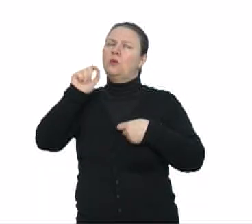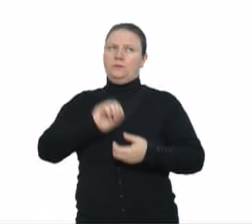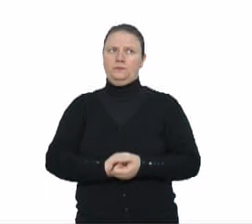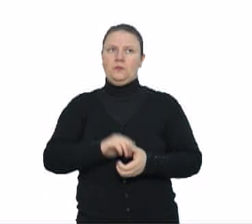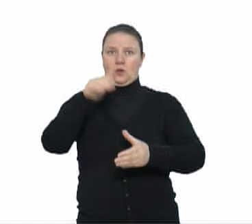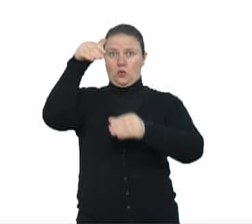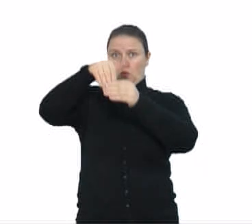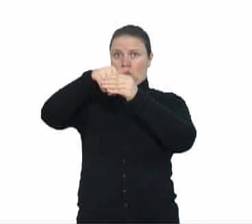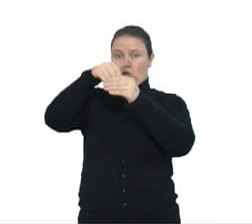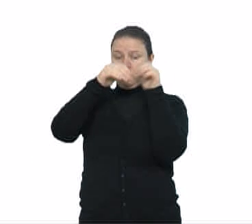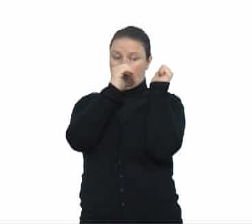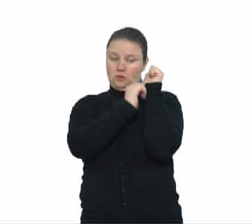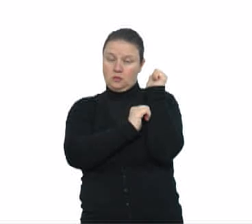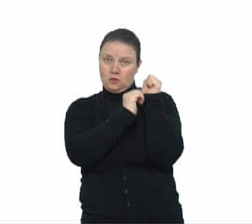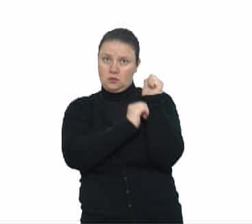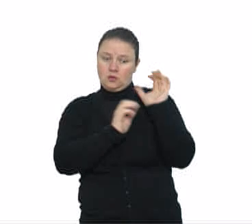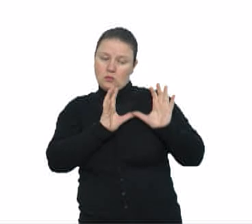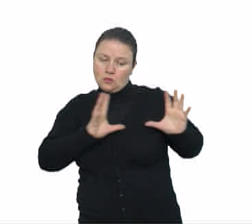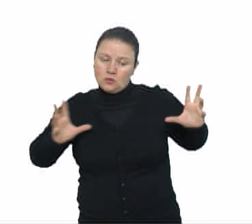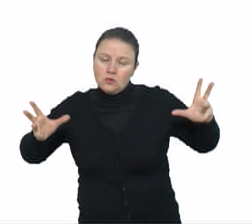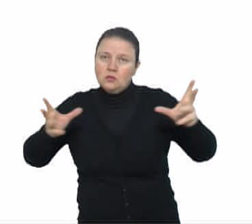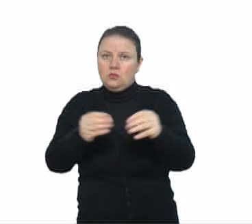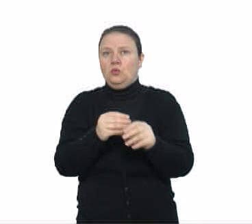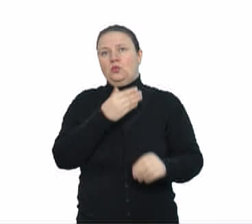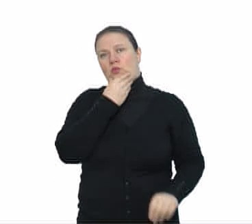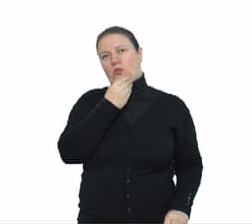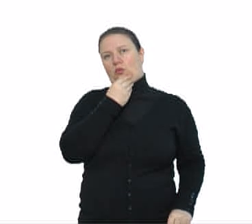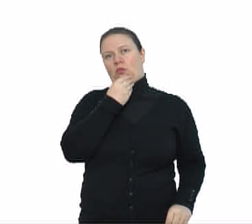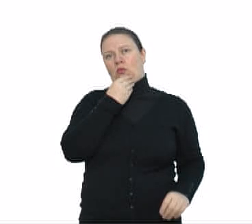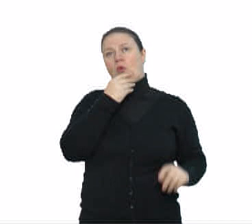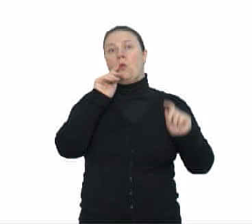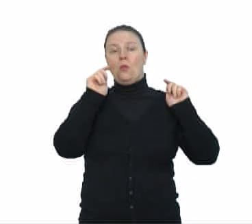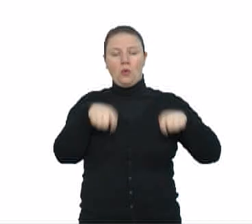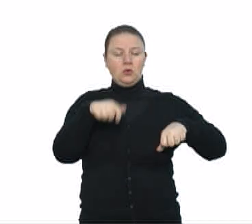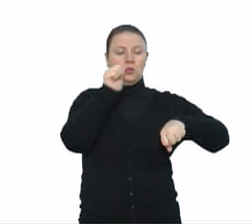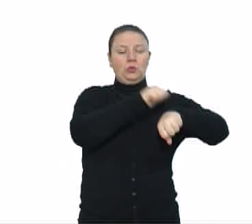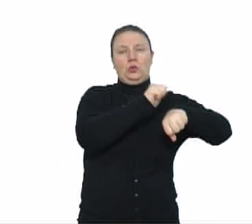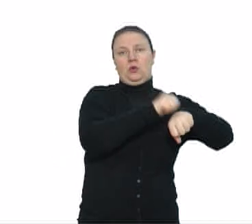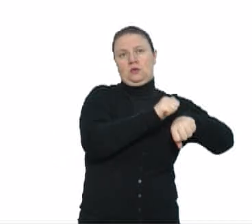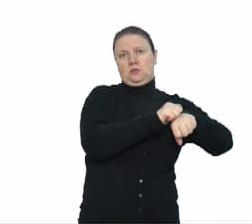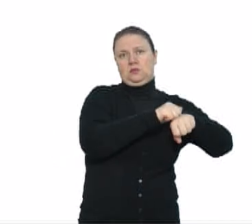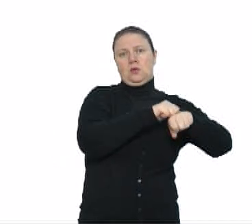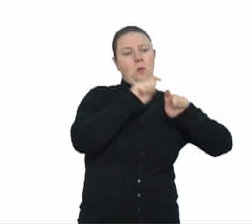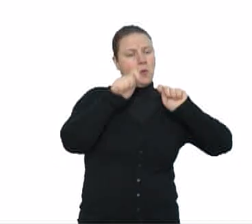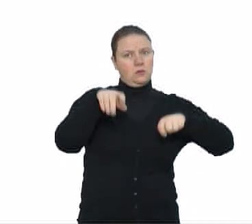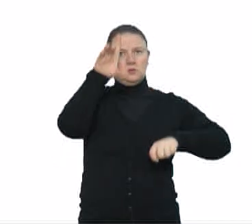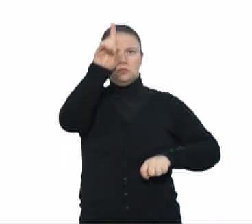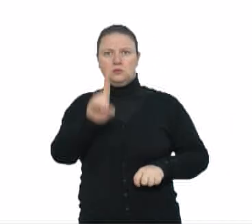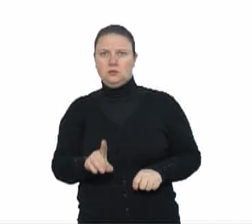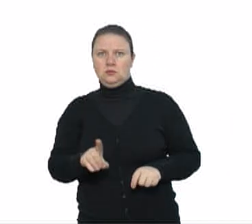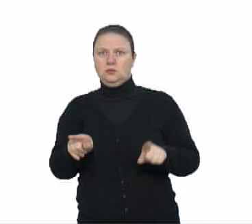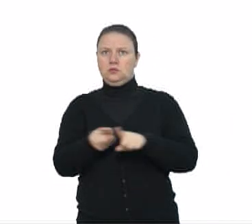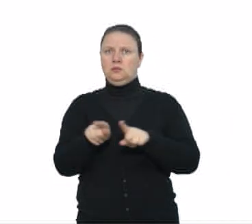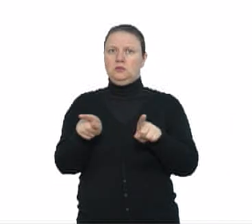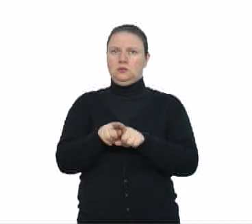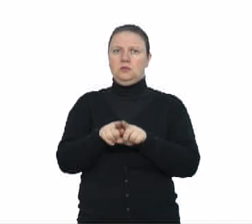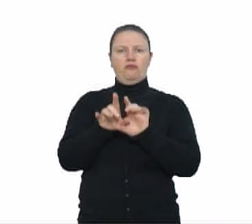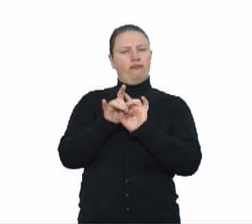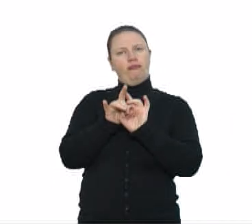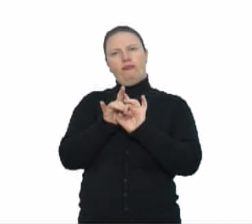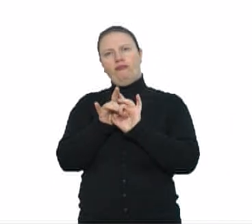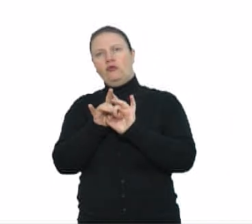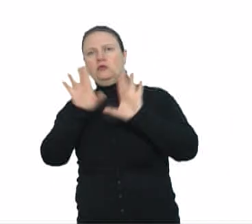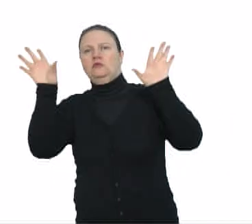voto secreto e extensivo a todos os homens, que os trabalhadores pobres também pudessem votar. A abolição do voto censitário,